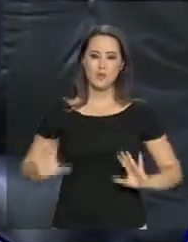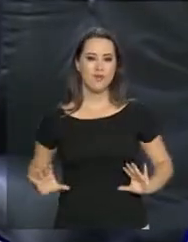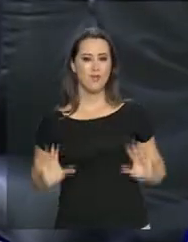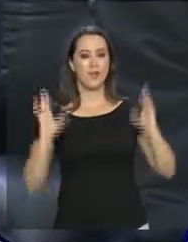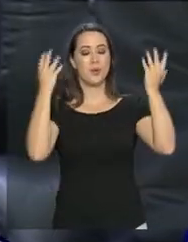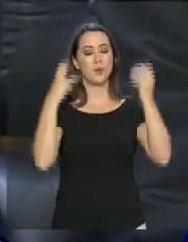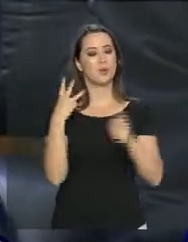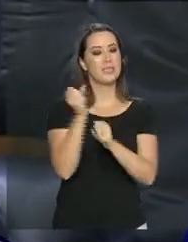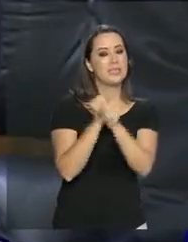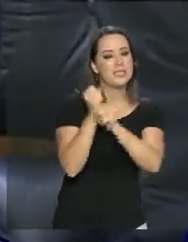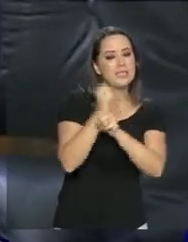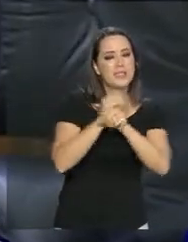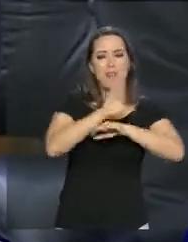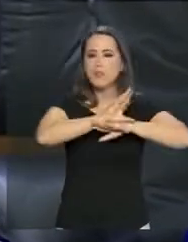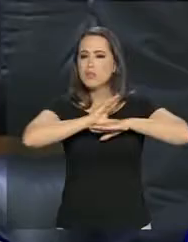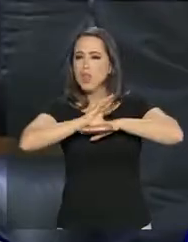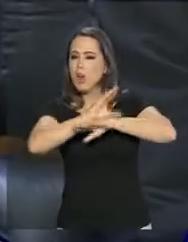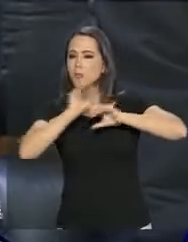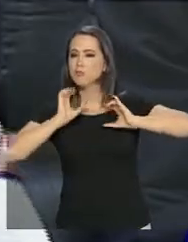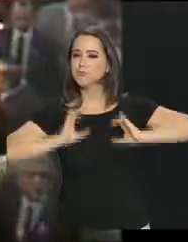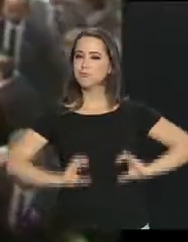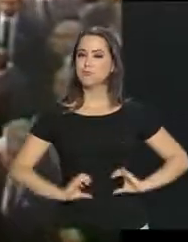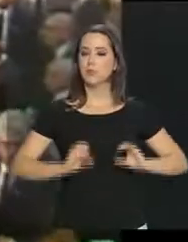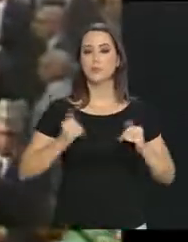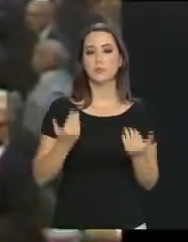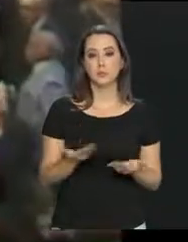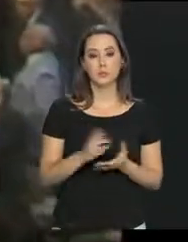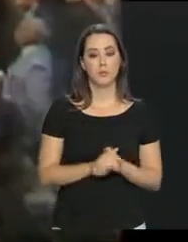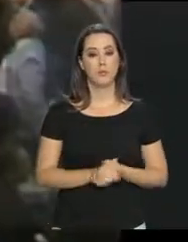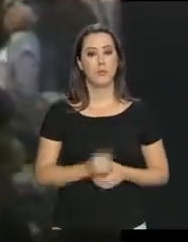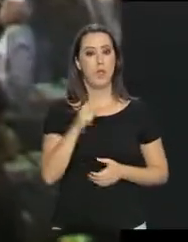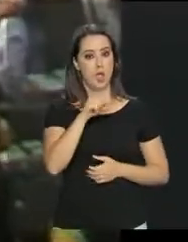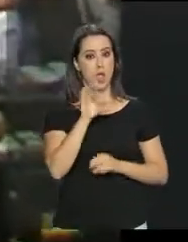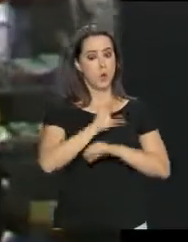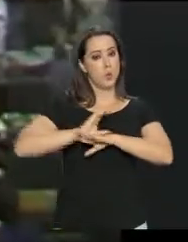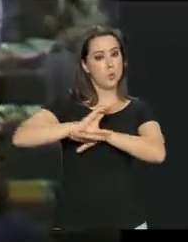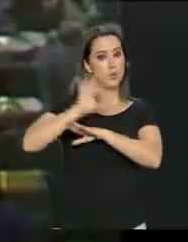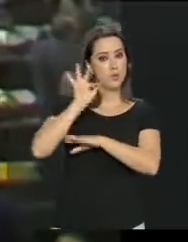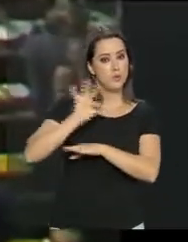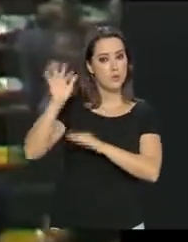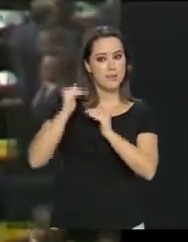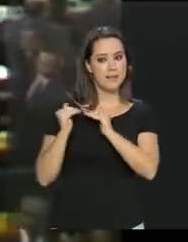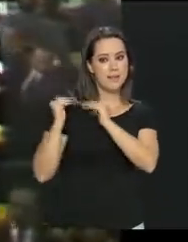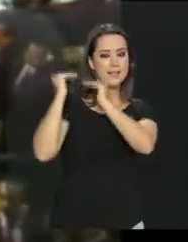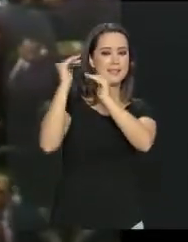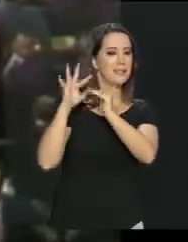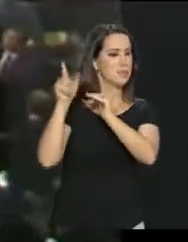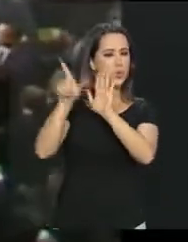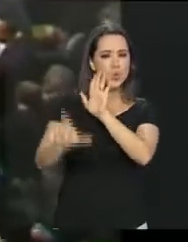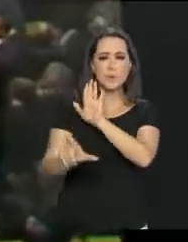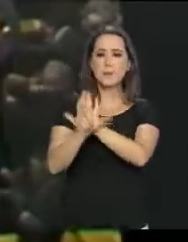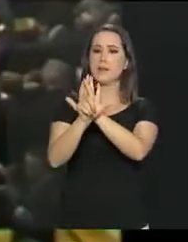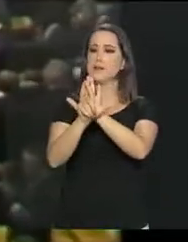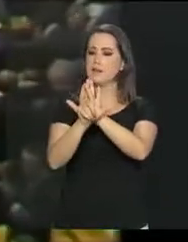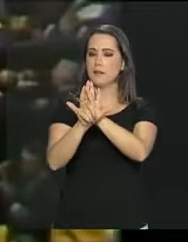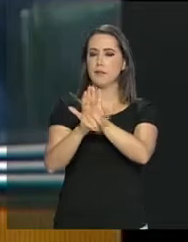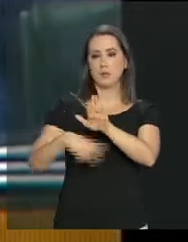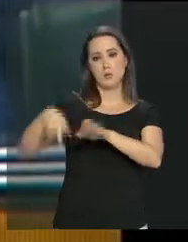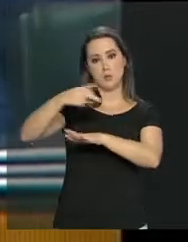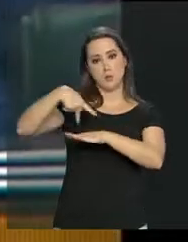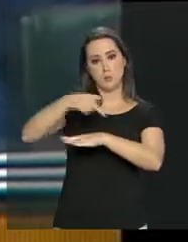30 anos da constituição cidadã é a constituição federal está acima de todas as leis do país